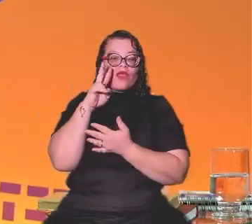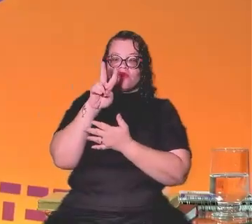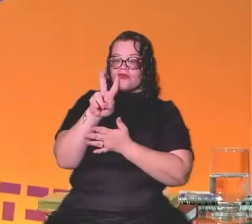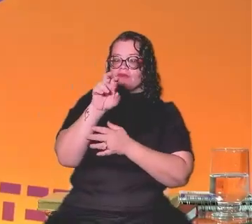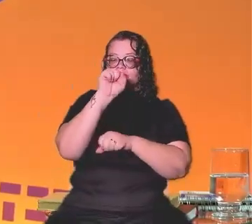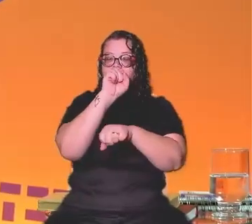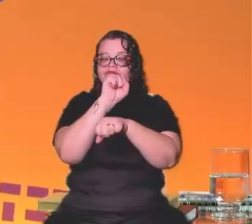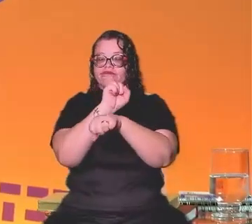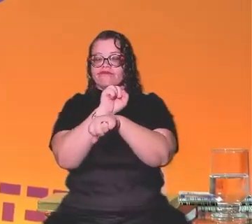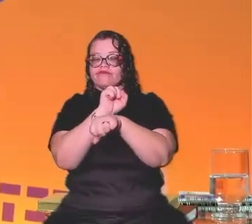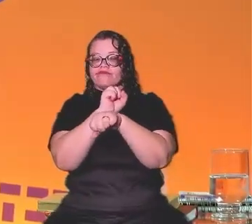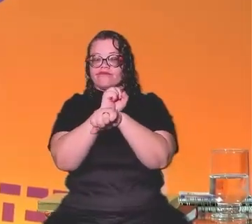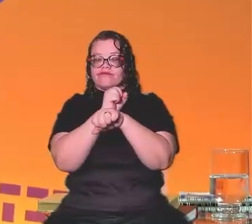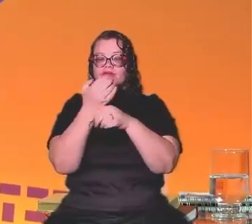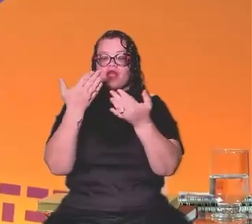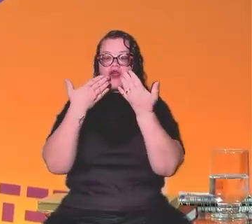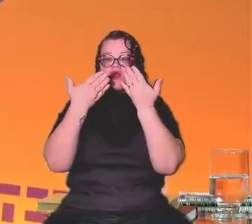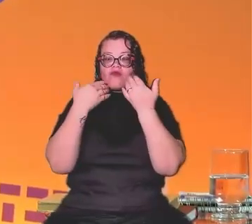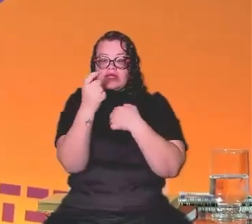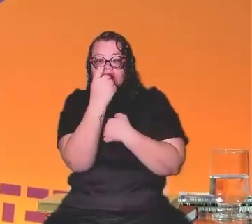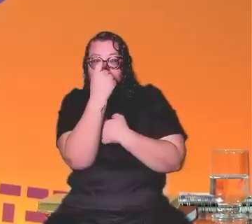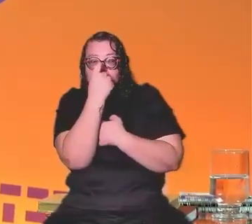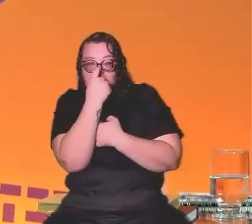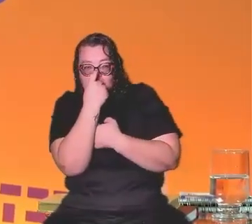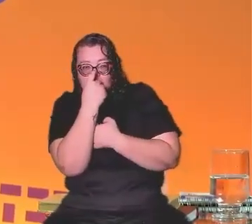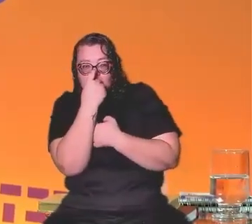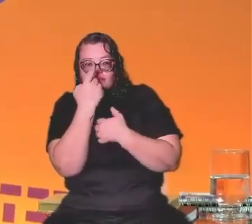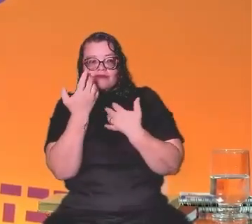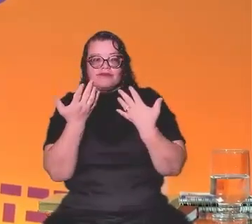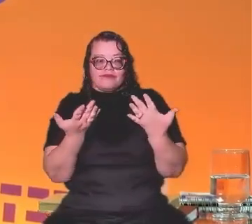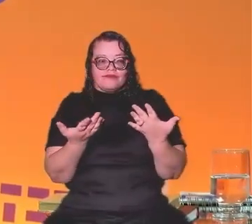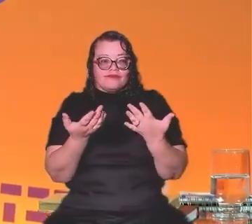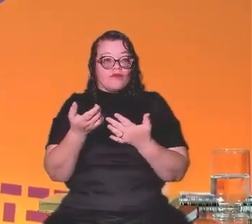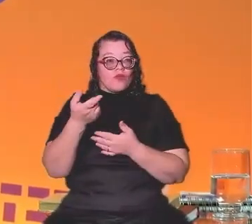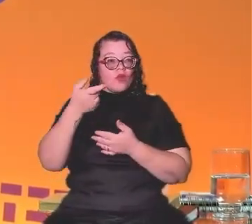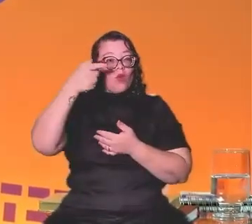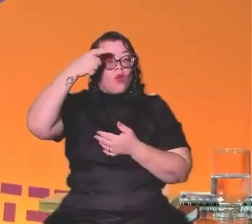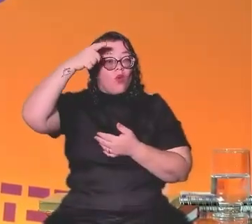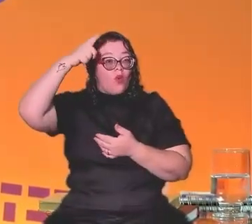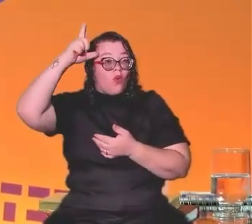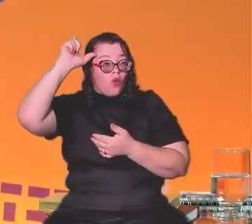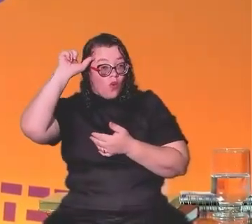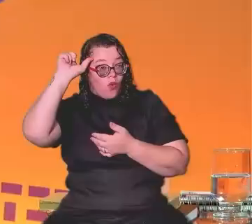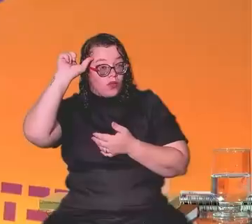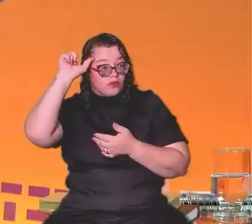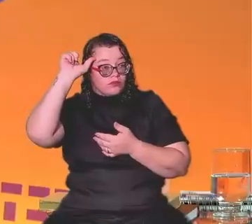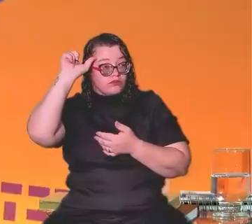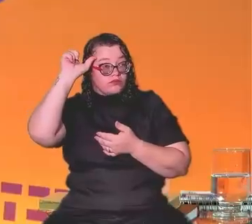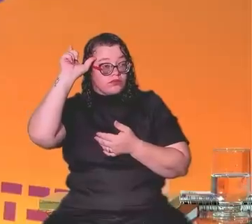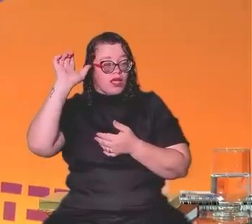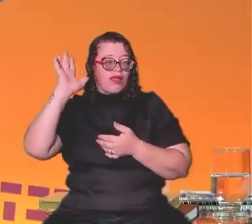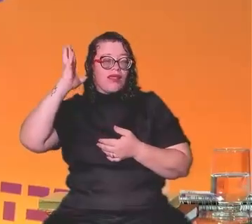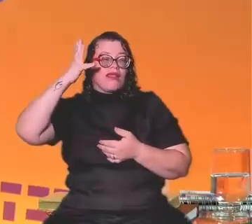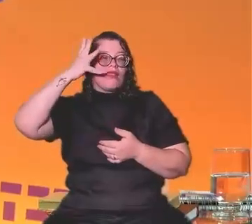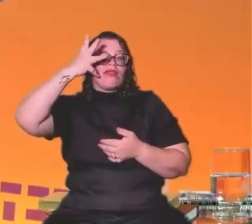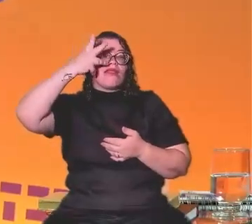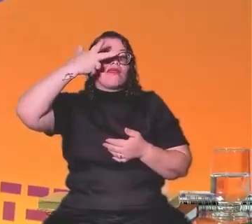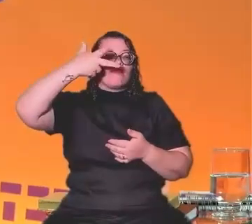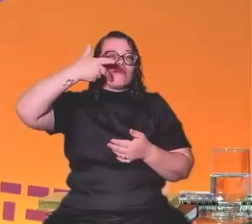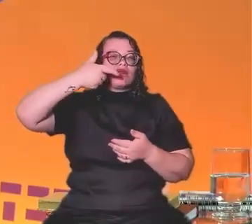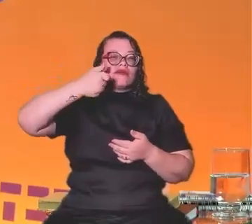para conversas íntimas. Ontem, na tintura da madrugada, passaram